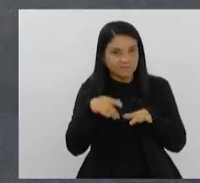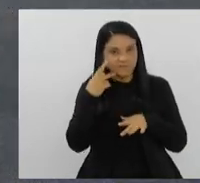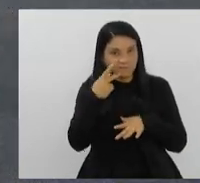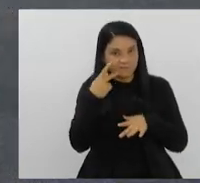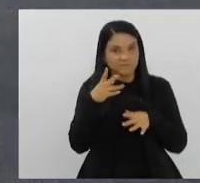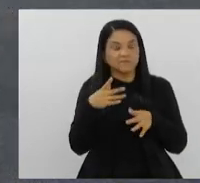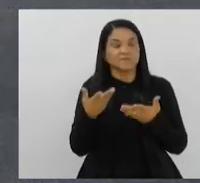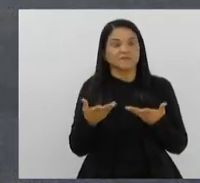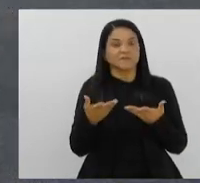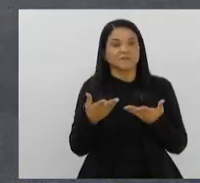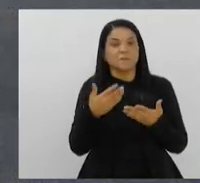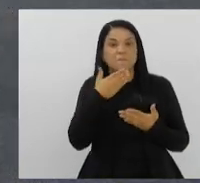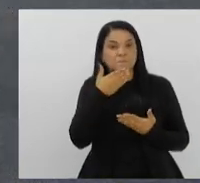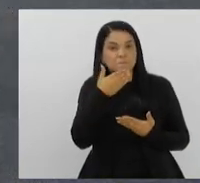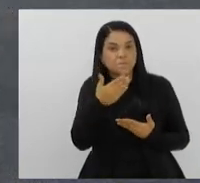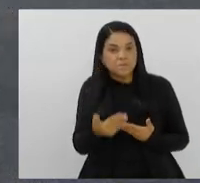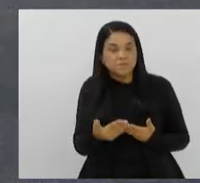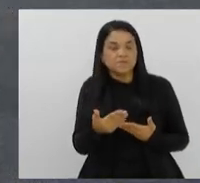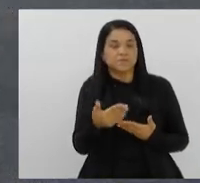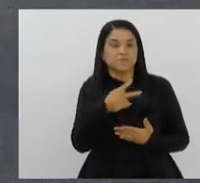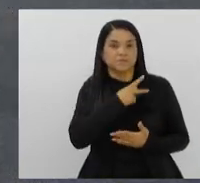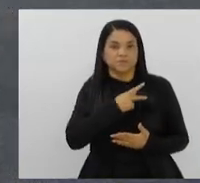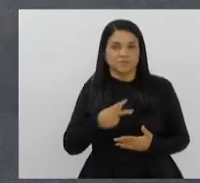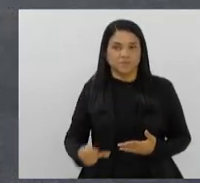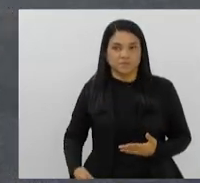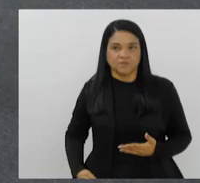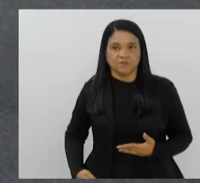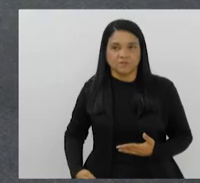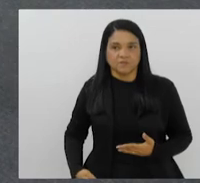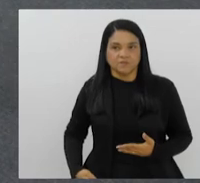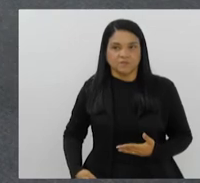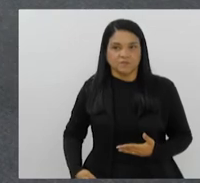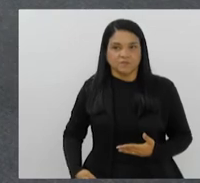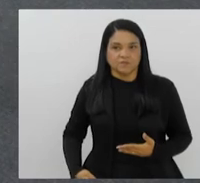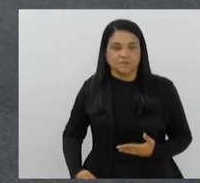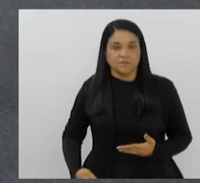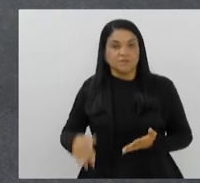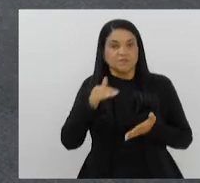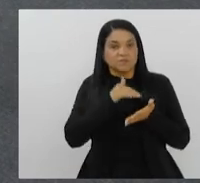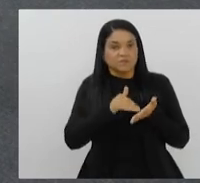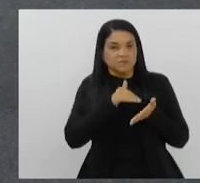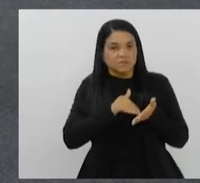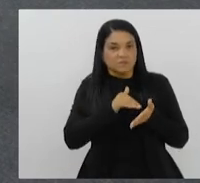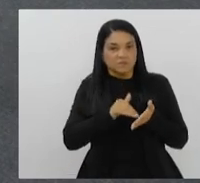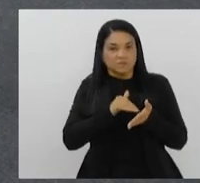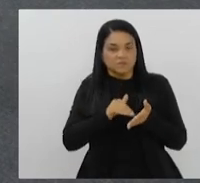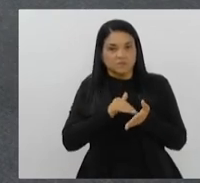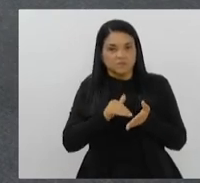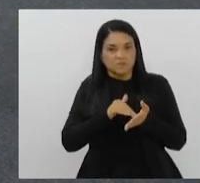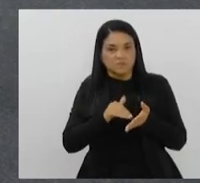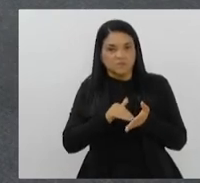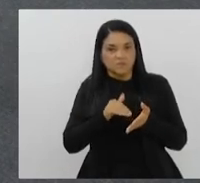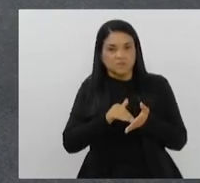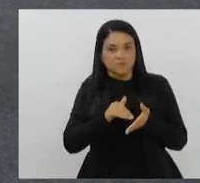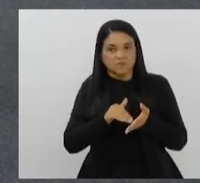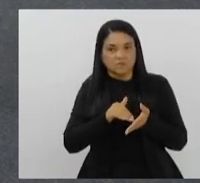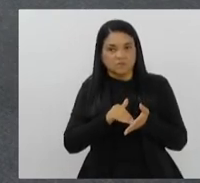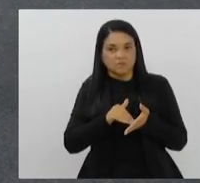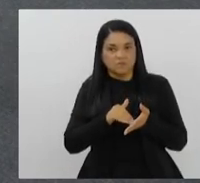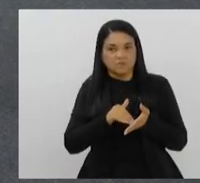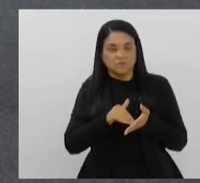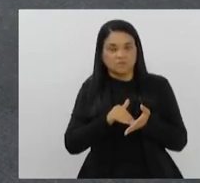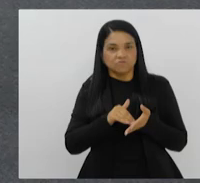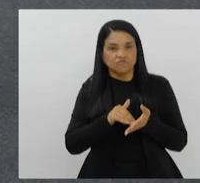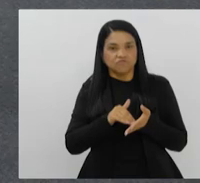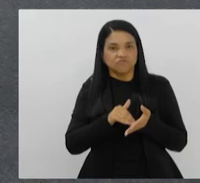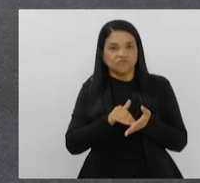encerro, peça, presidente, que a secretaria tenha